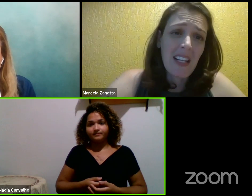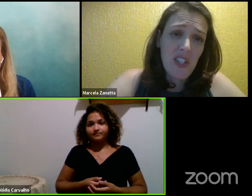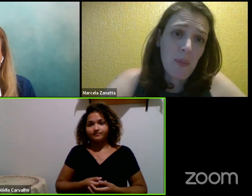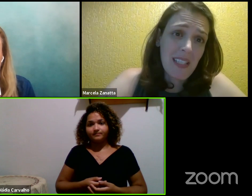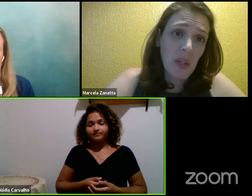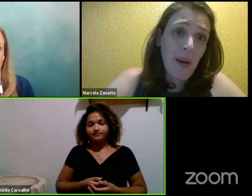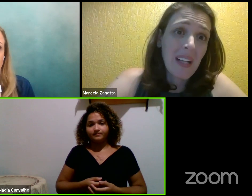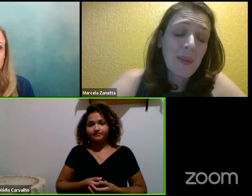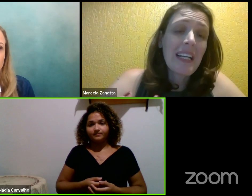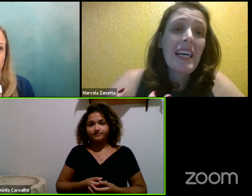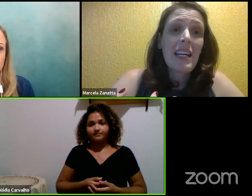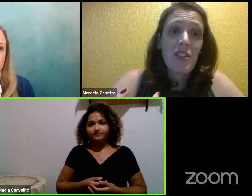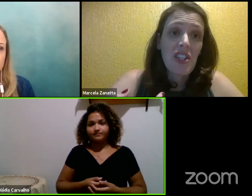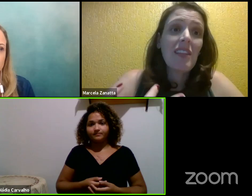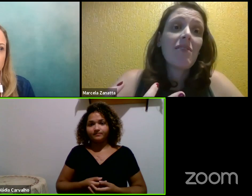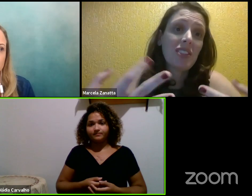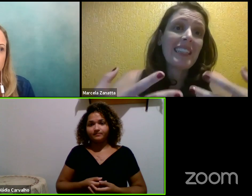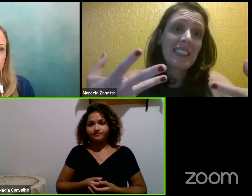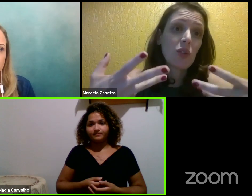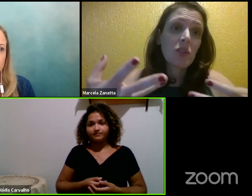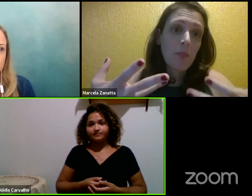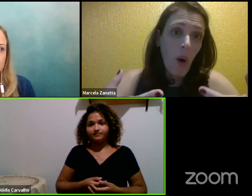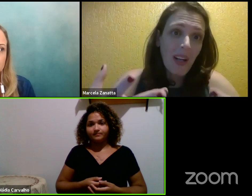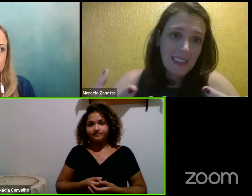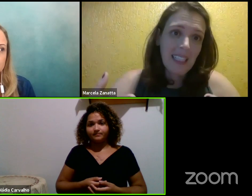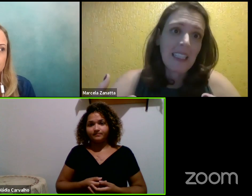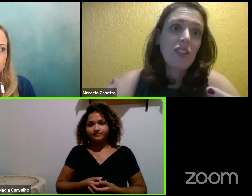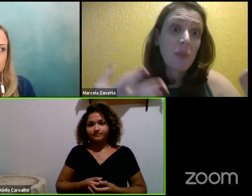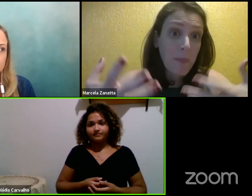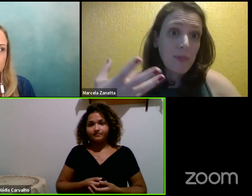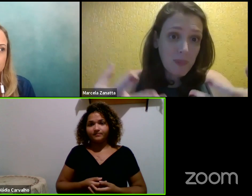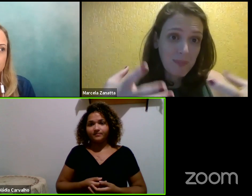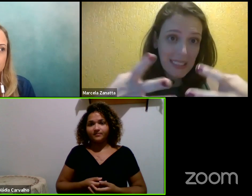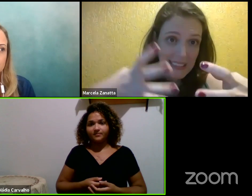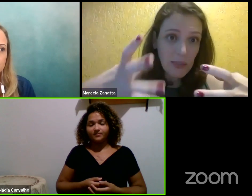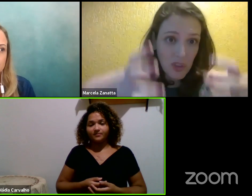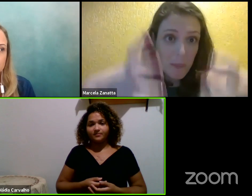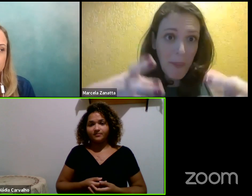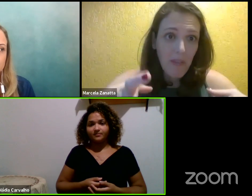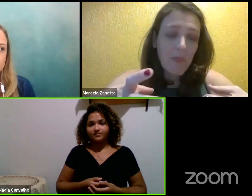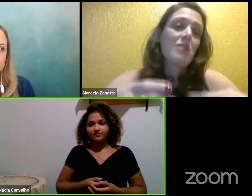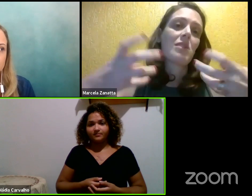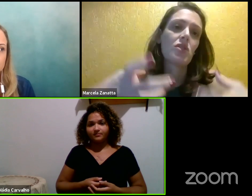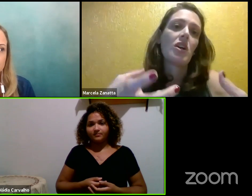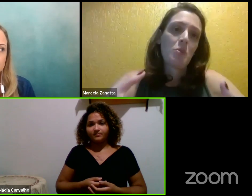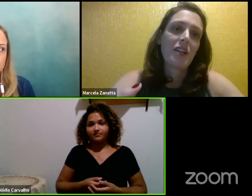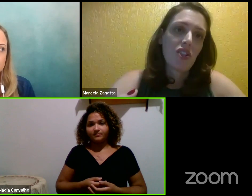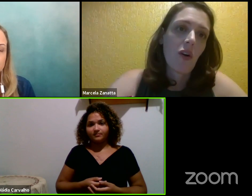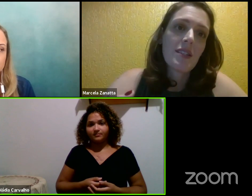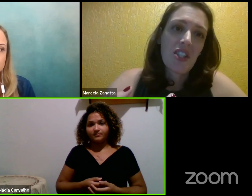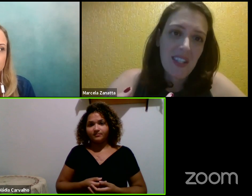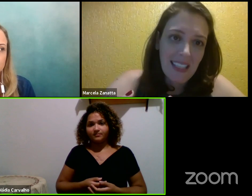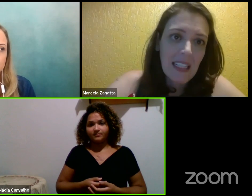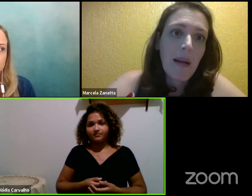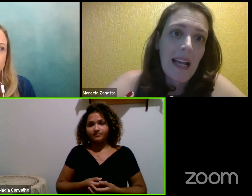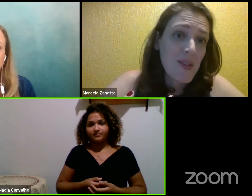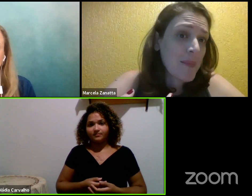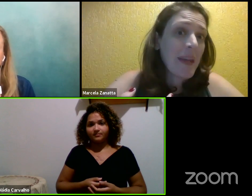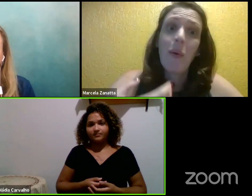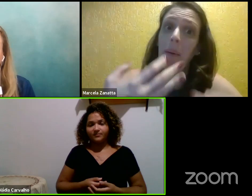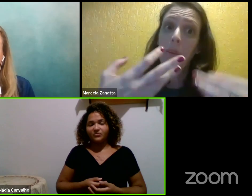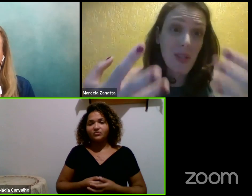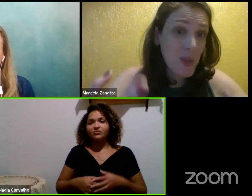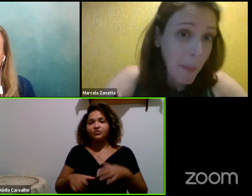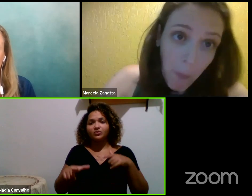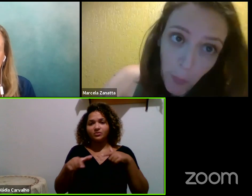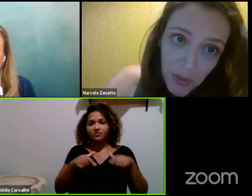especialmente no assincletismo acentuado, de tecidos moles ali, de tecidos de pelve mesmo, não só de parte óssea, a gente tem que trabalhar isso